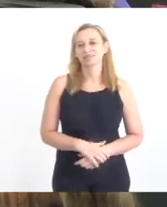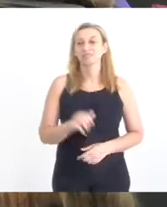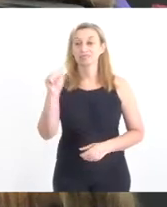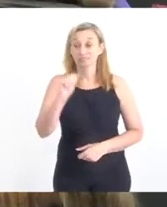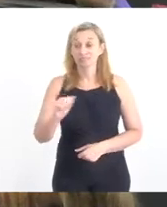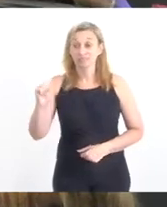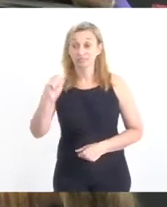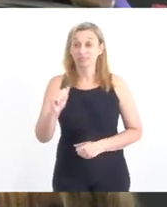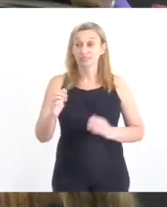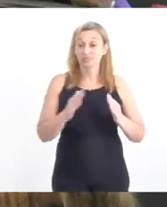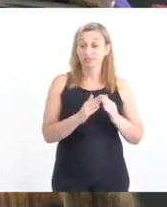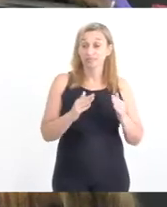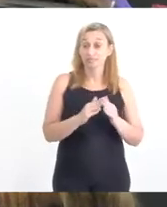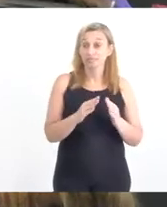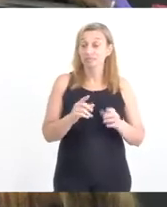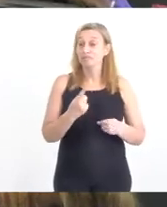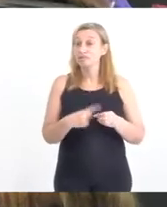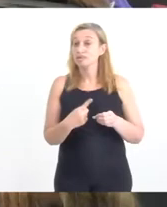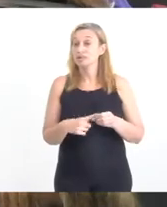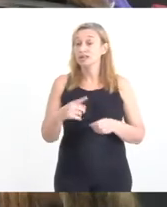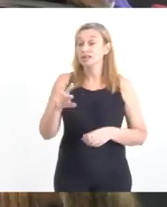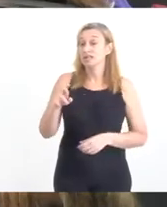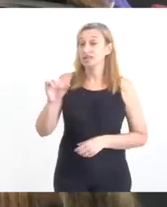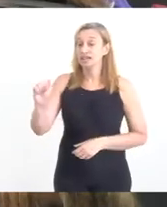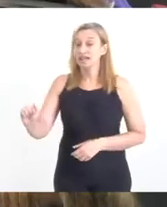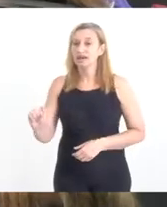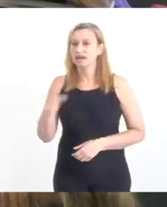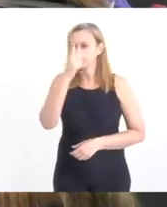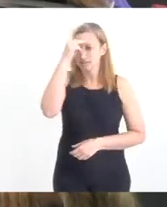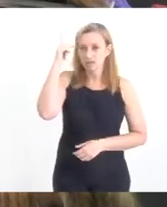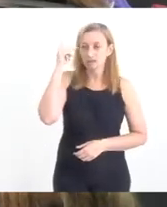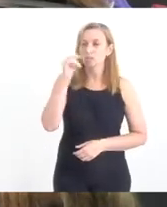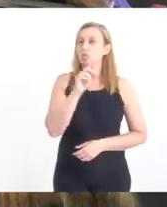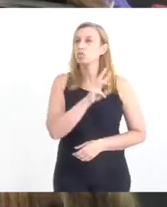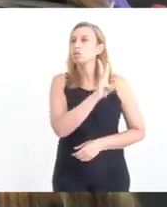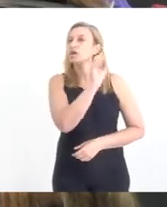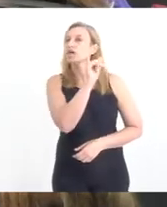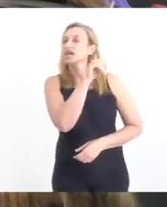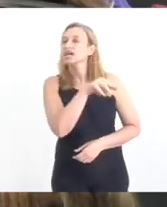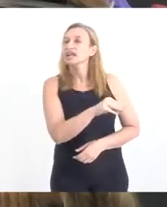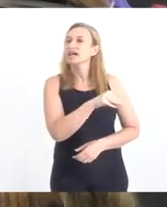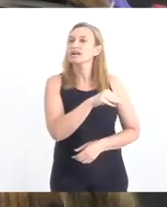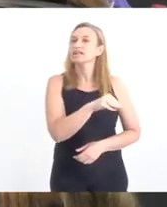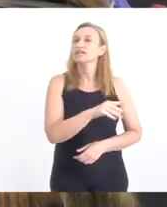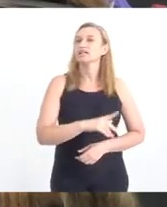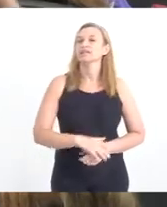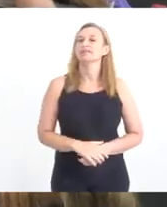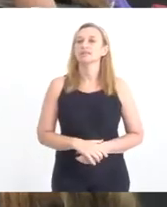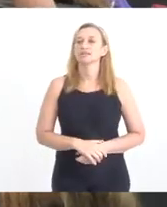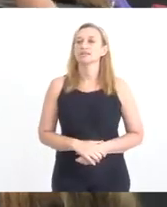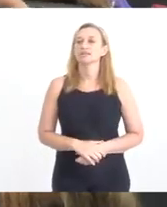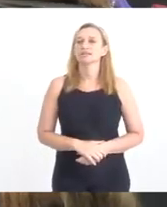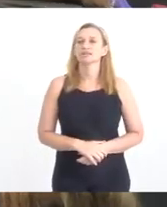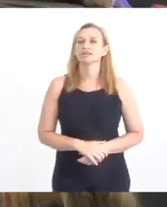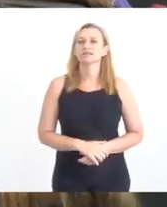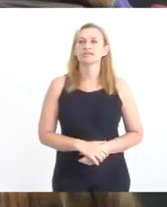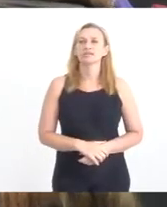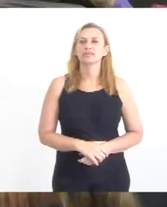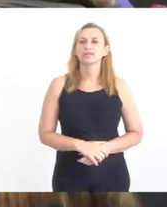associação de moradores do bairro Shangrilá na pessoa de William pinto dos das Chagas